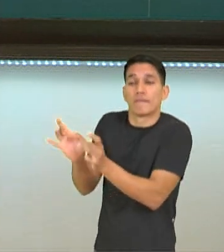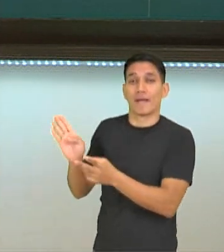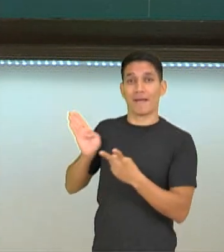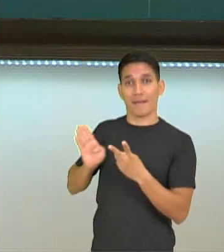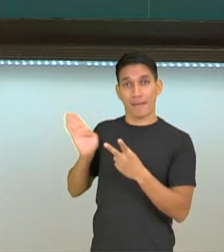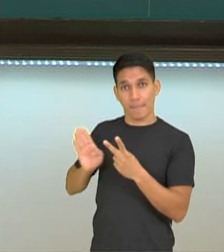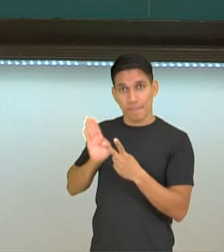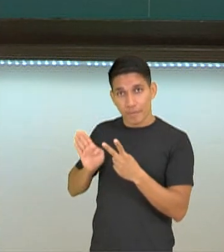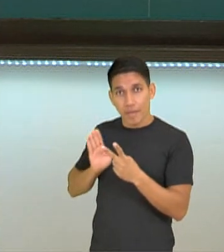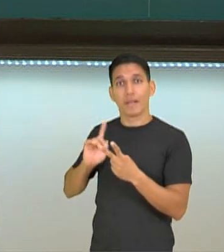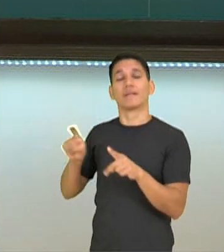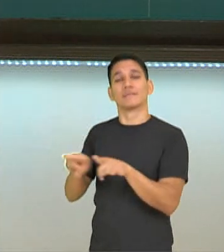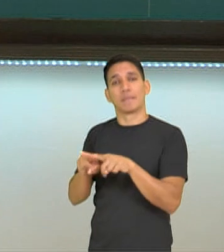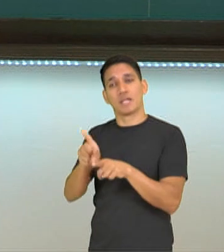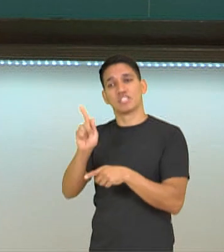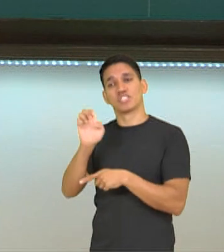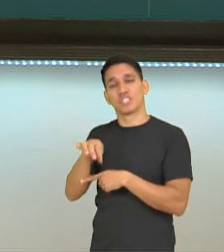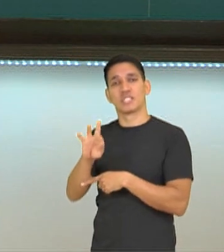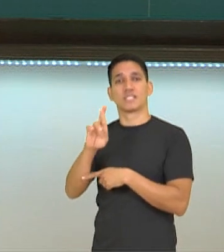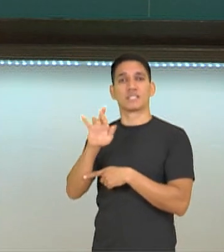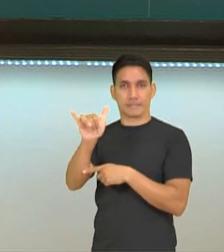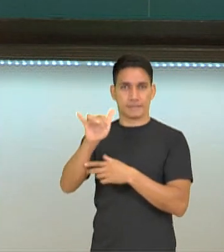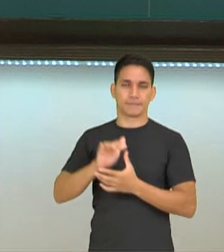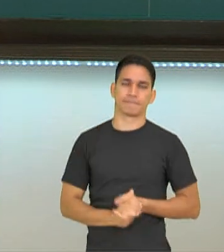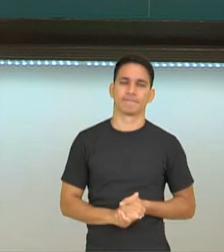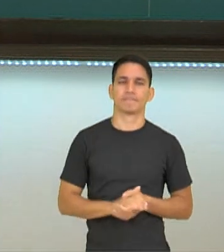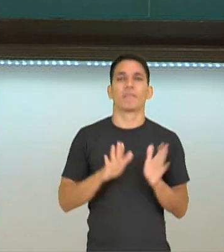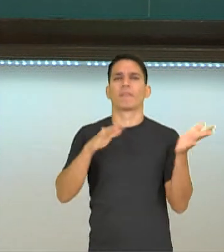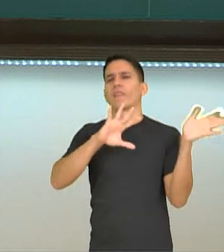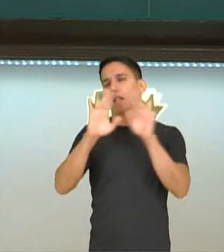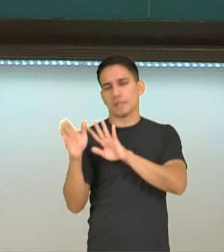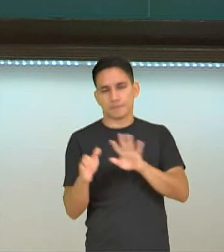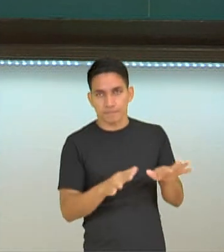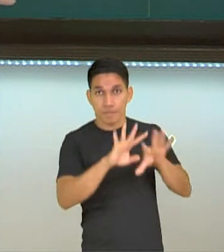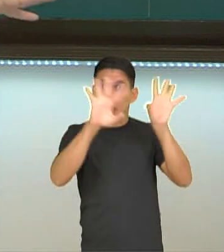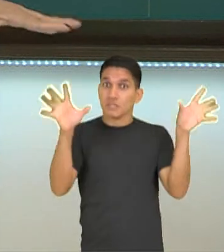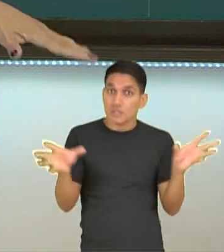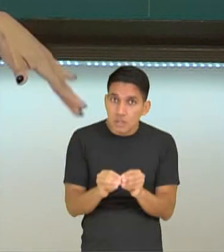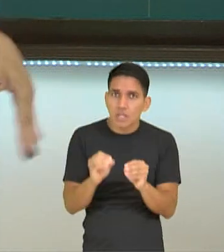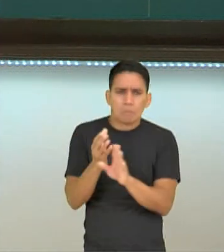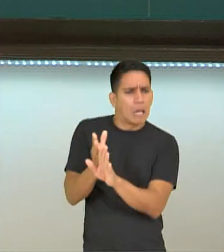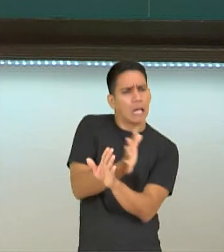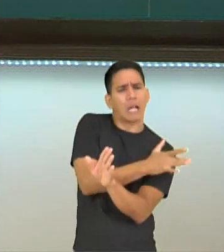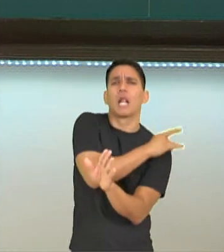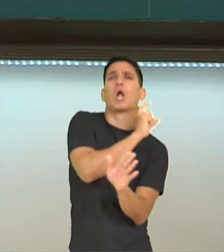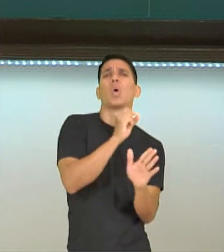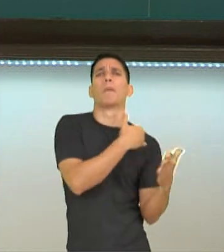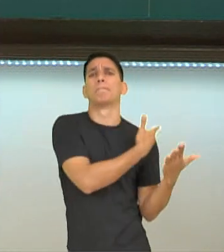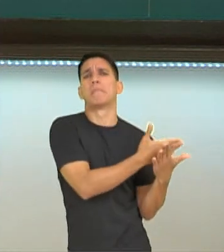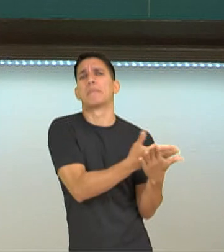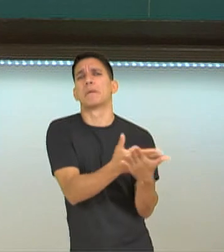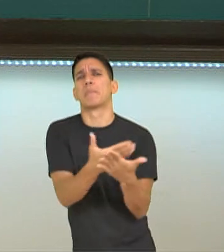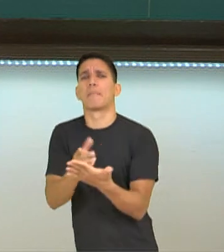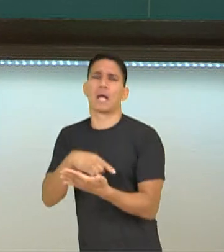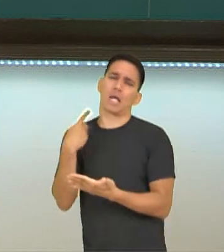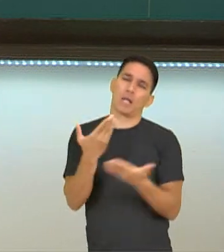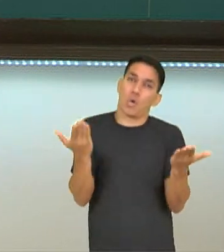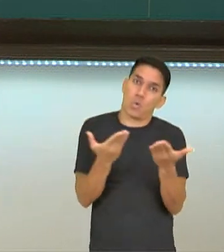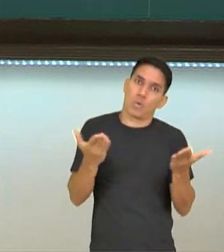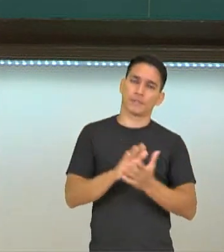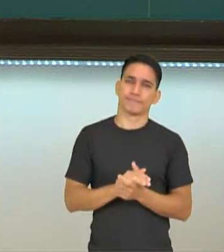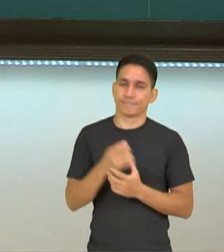gentry. Chegamos então na nossa retomada. O que a gente viu nessa aula? Quais as coisas que nós aprendemos nessa